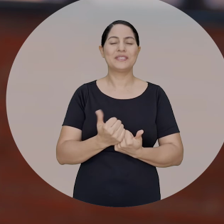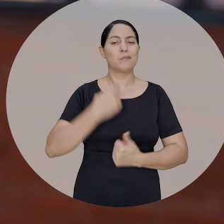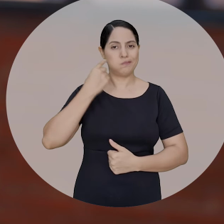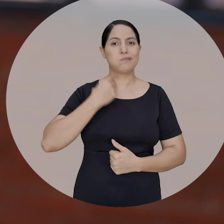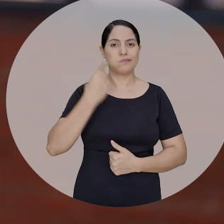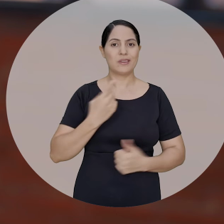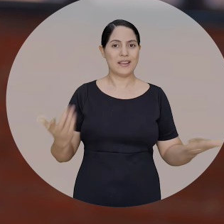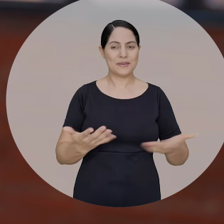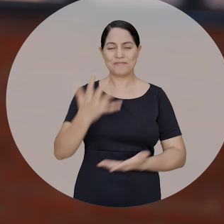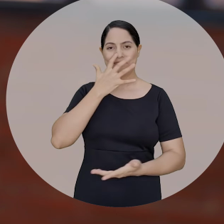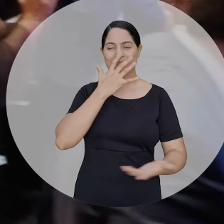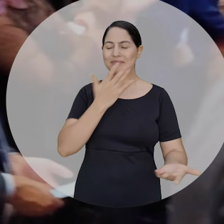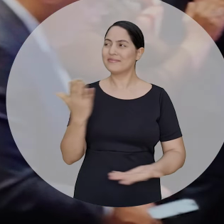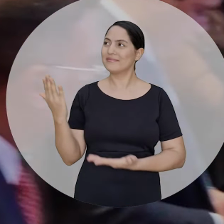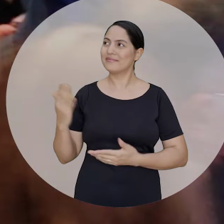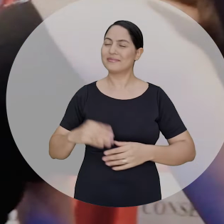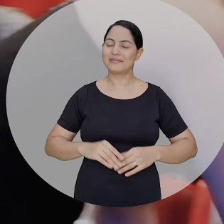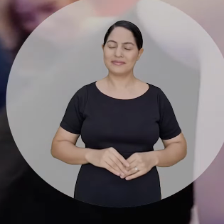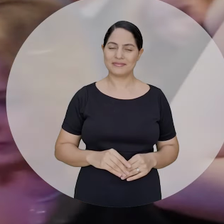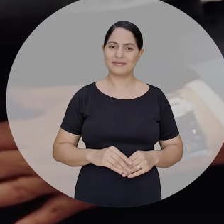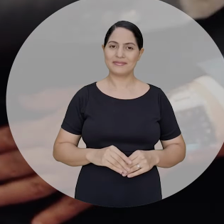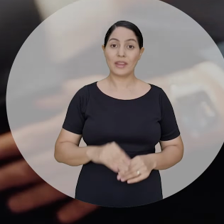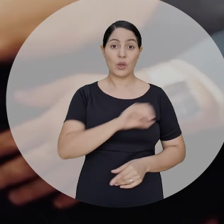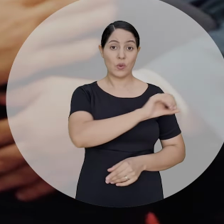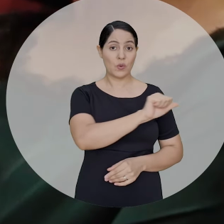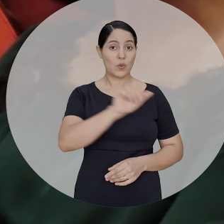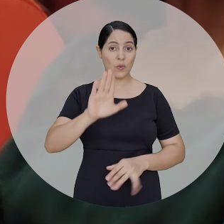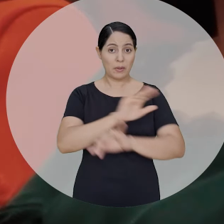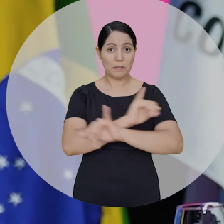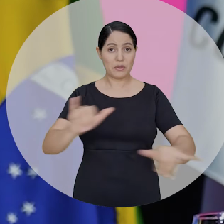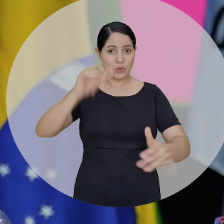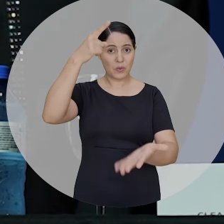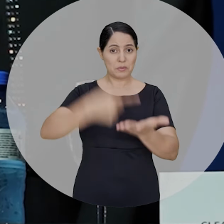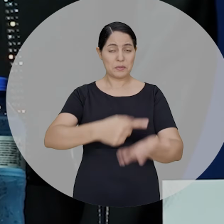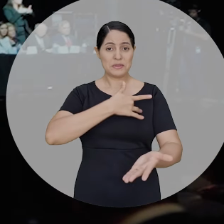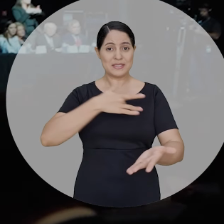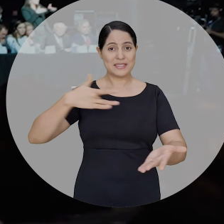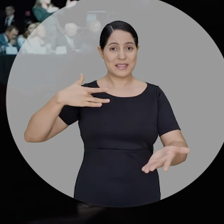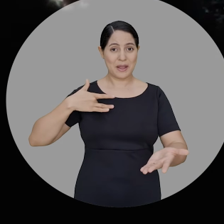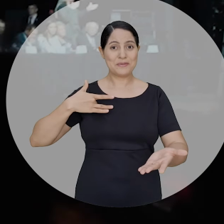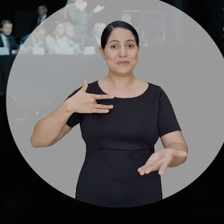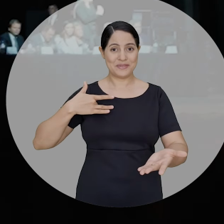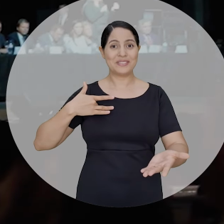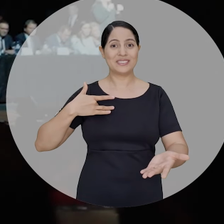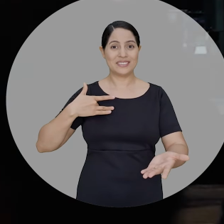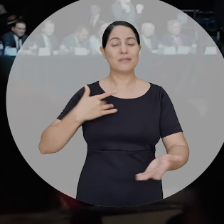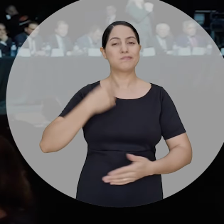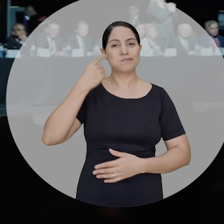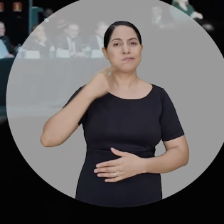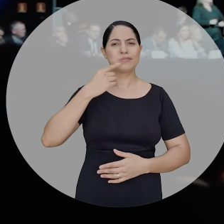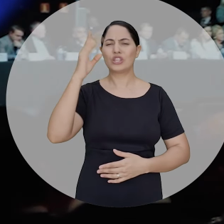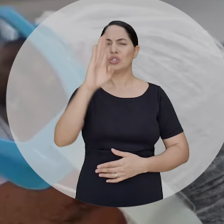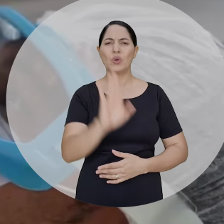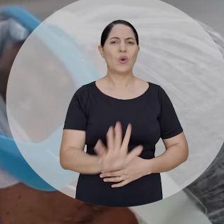Advogados. Confira! A OAB Nacional reforça o seu compromisso com a saúde e o bem-estar das advogadas e advogados